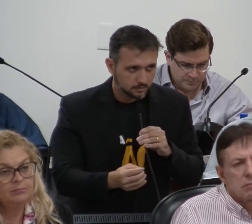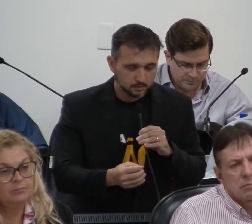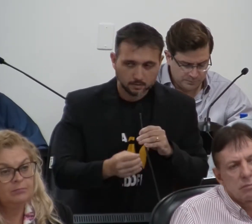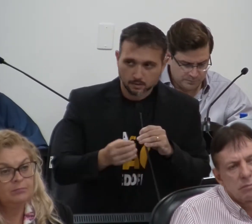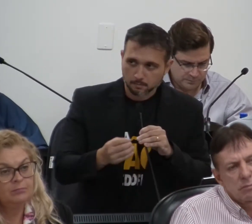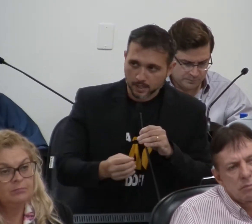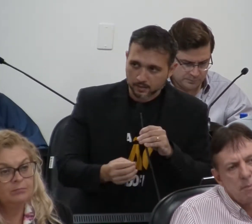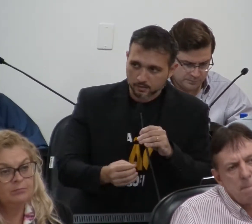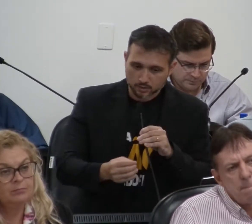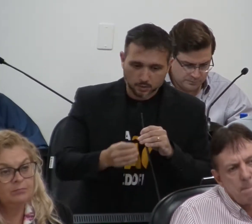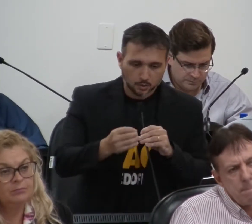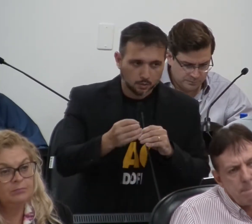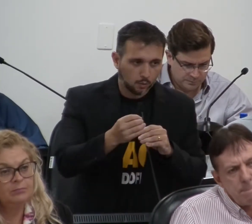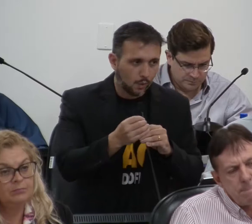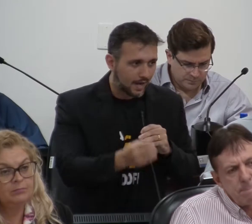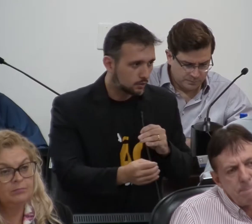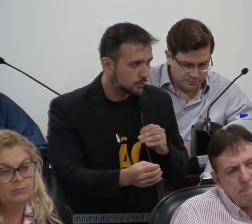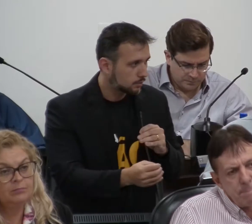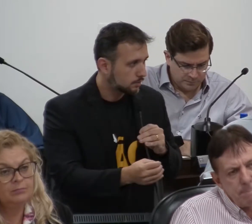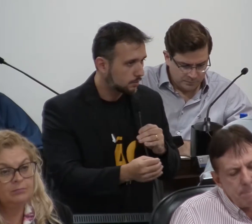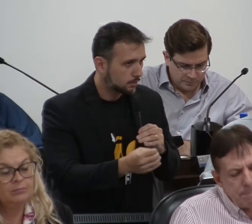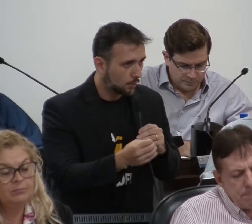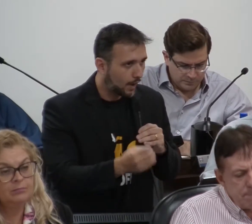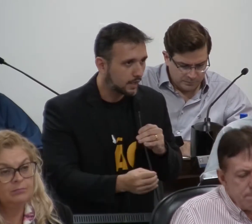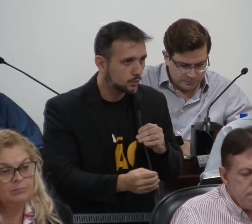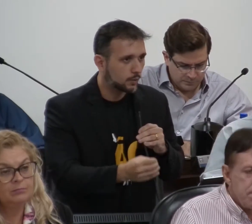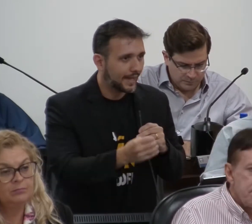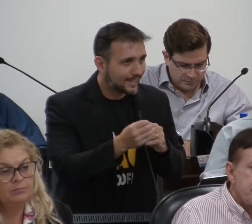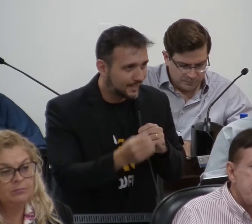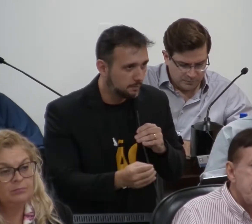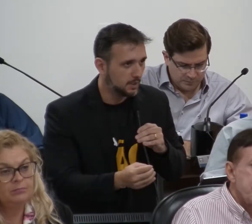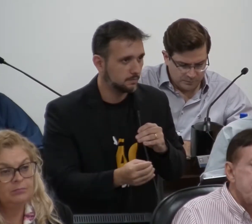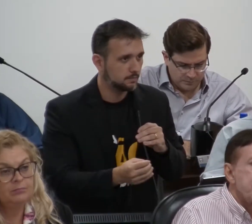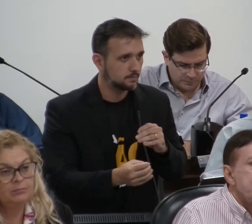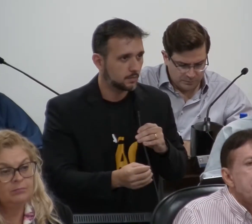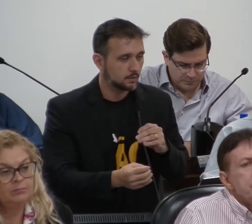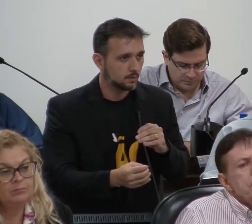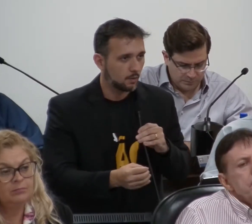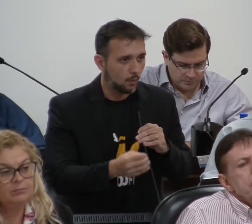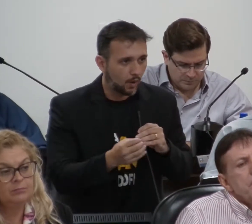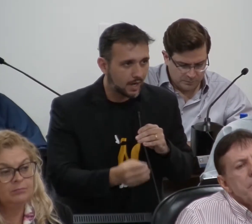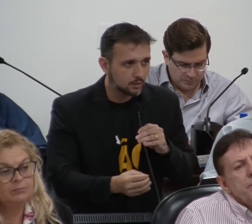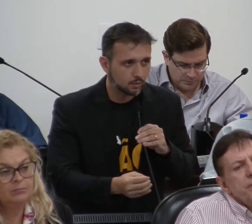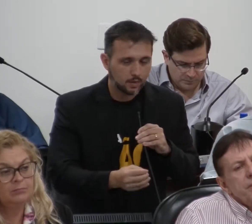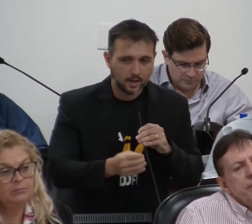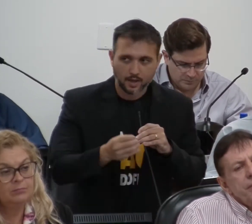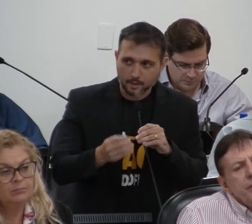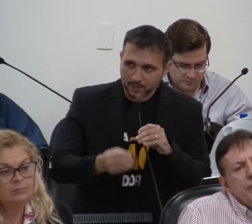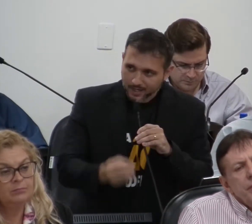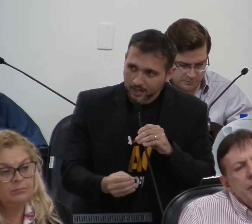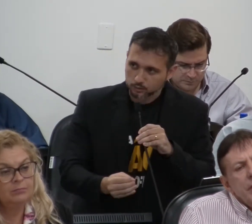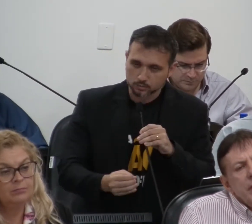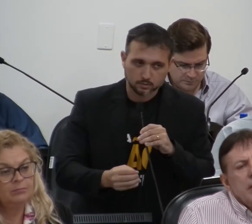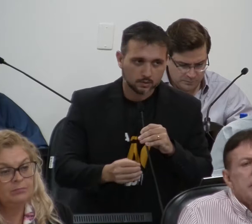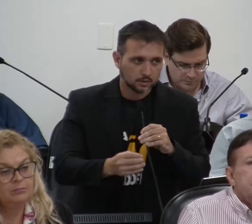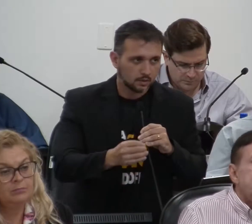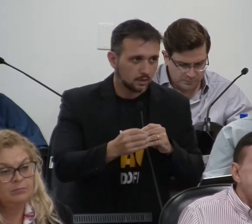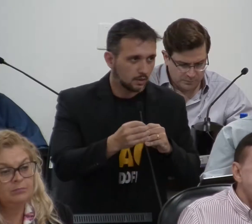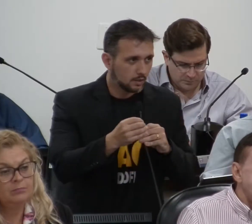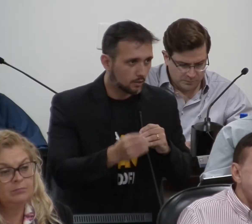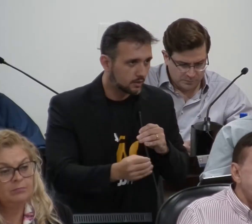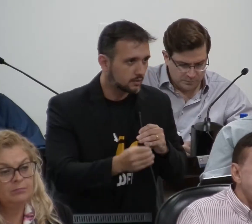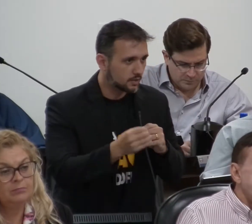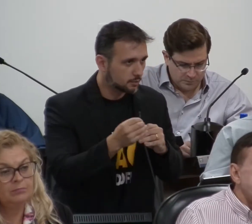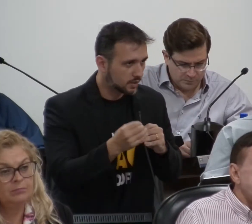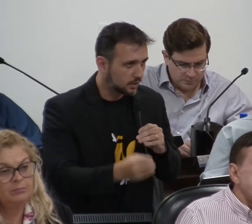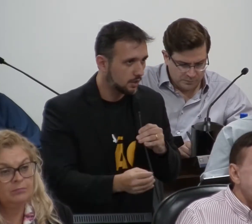mas o ato é crime. O ato é pecado.